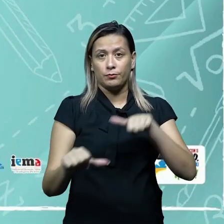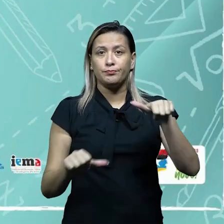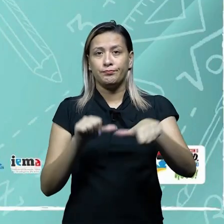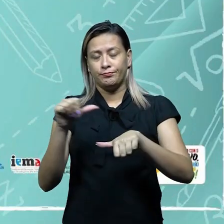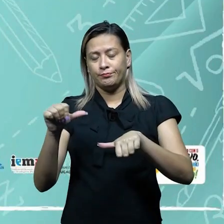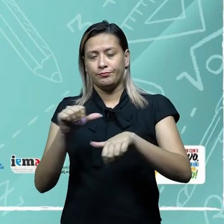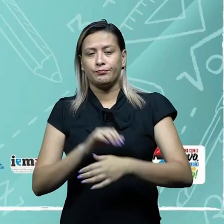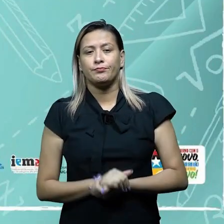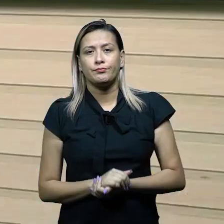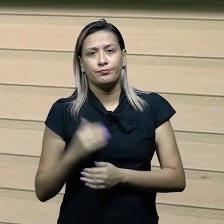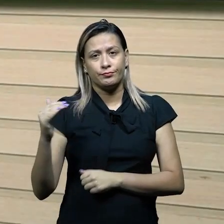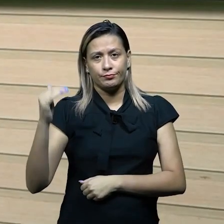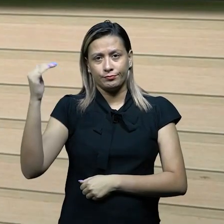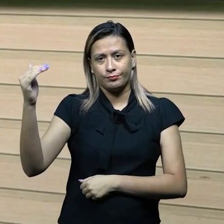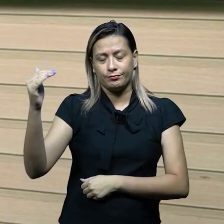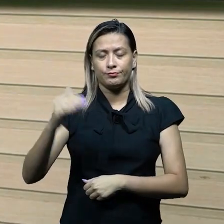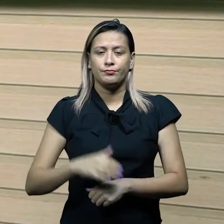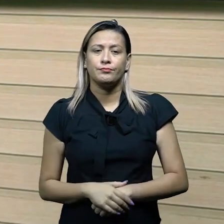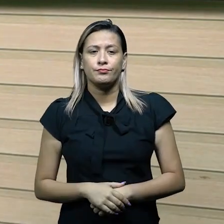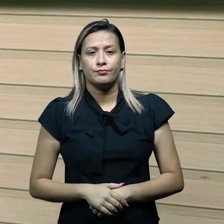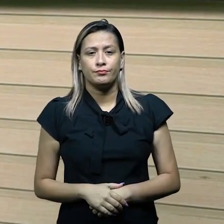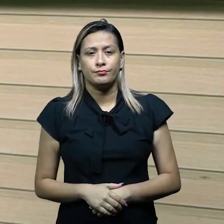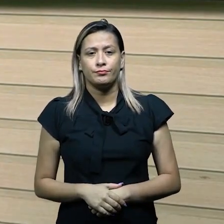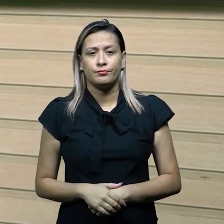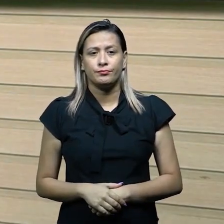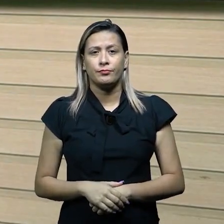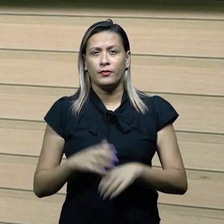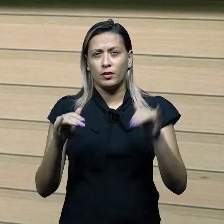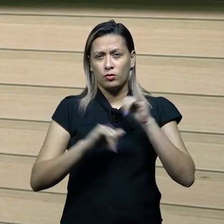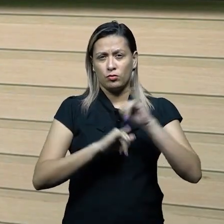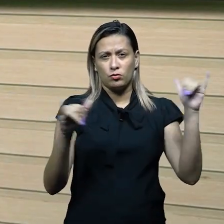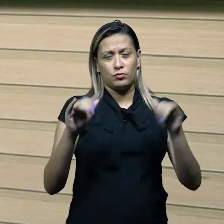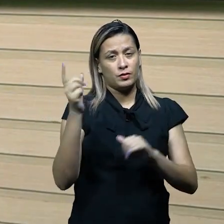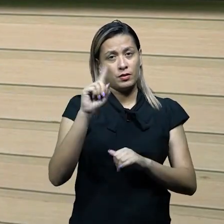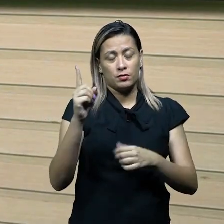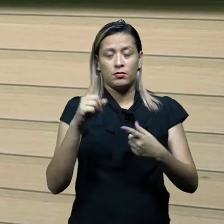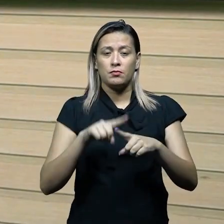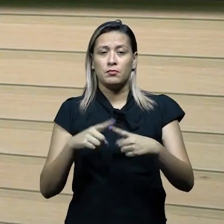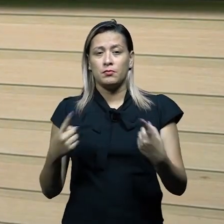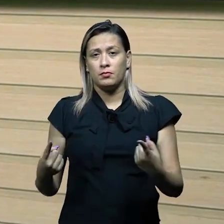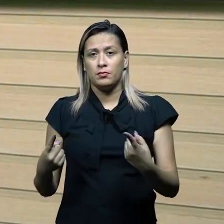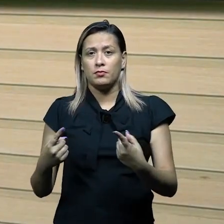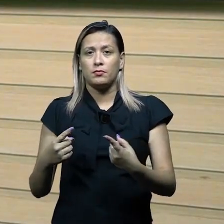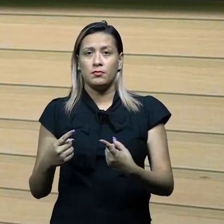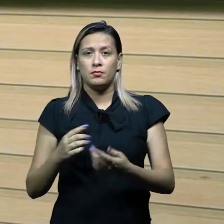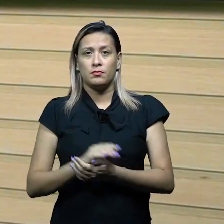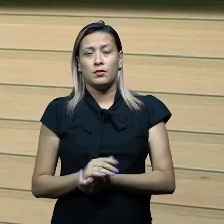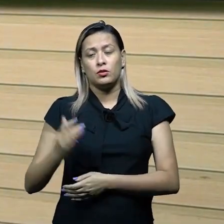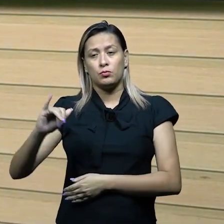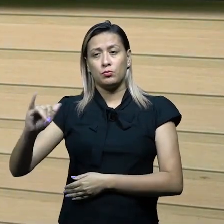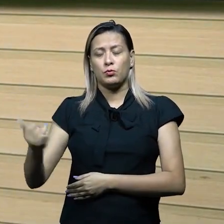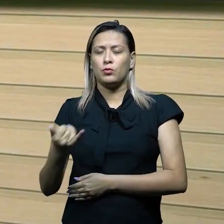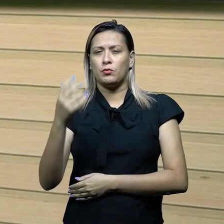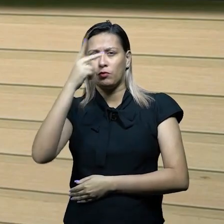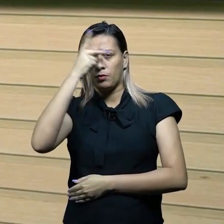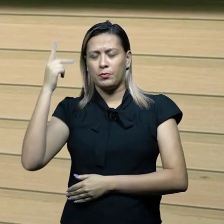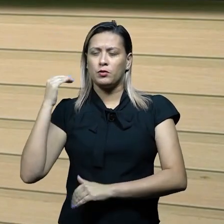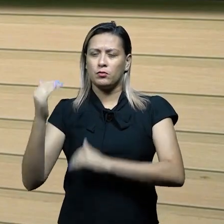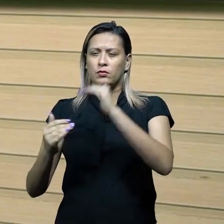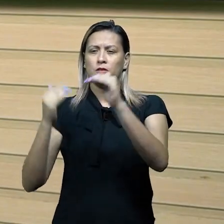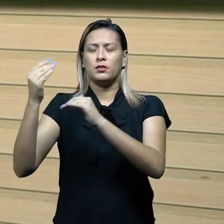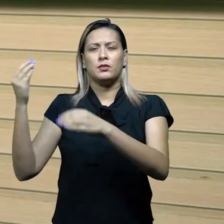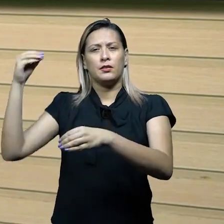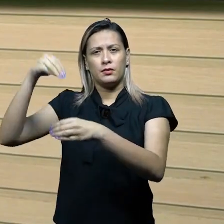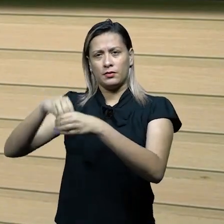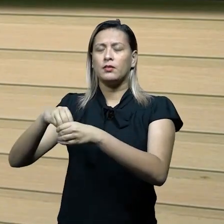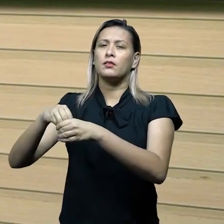entenda, a promoção, quando eu estou falando promoção no sentido não de divulgar, mas promoção mesmo no sentido de promover, de fazer a pessoa evoluir